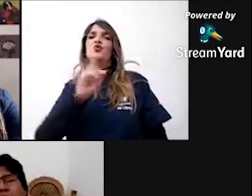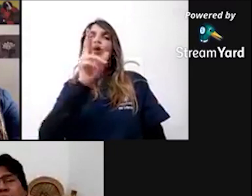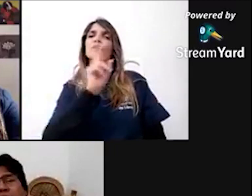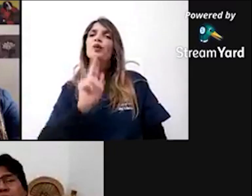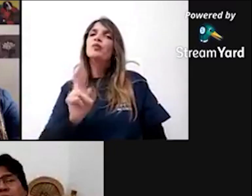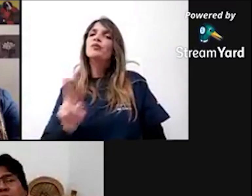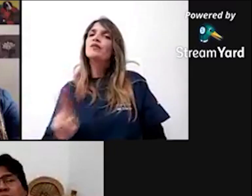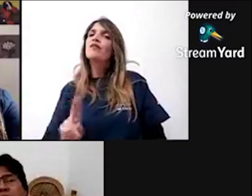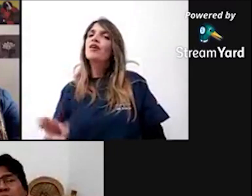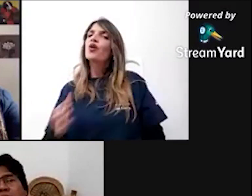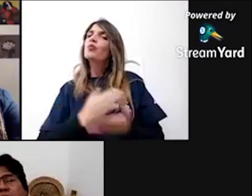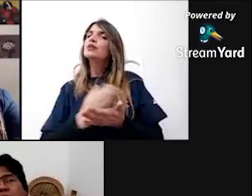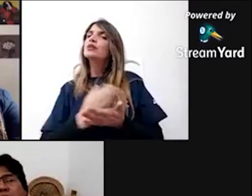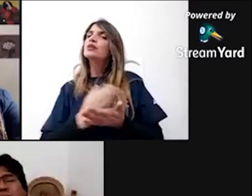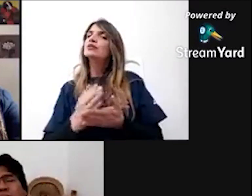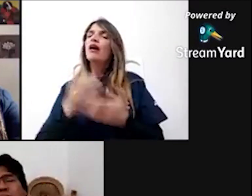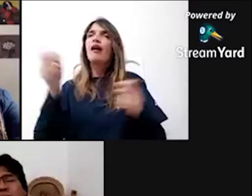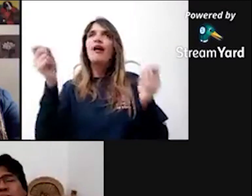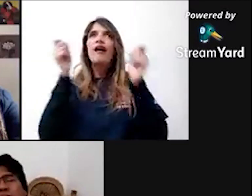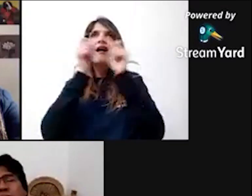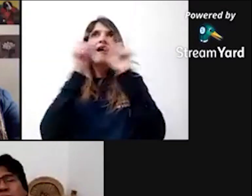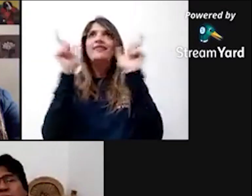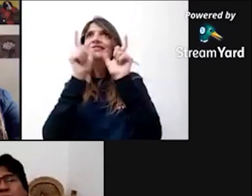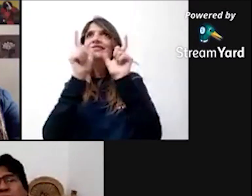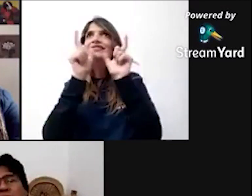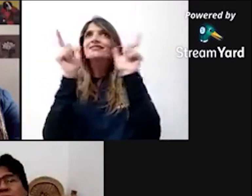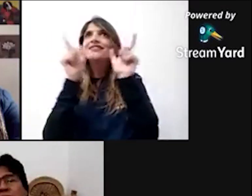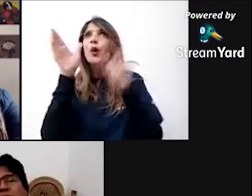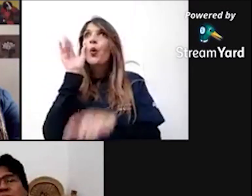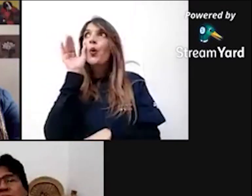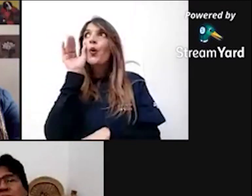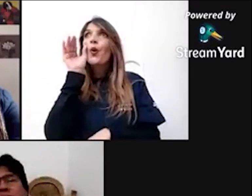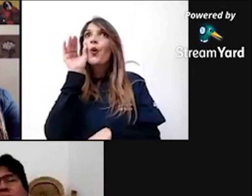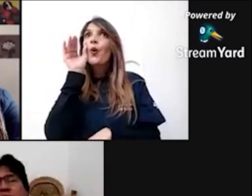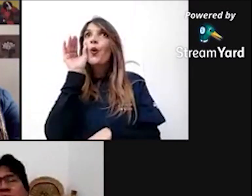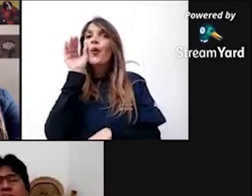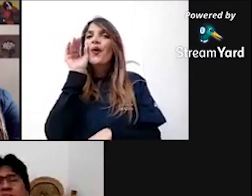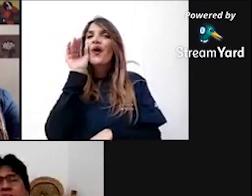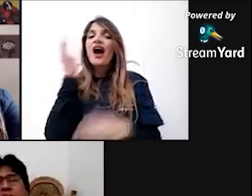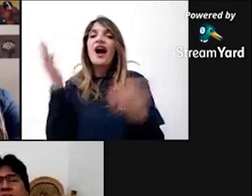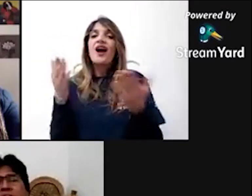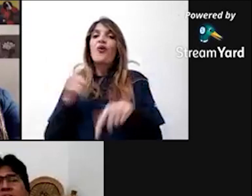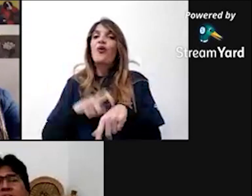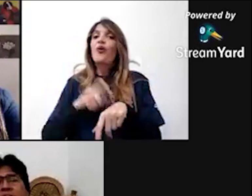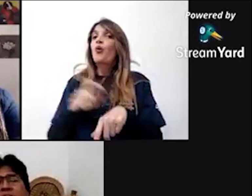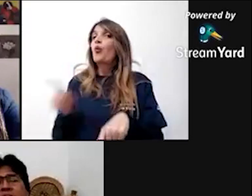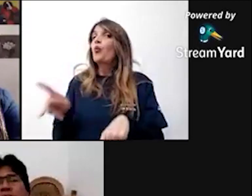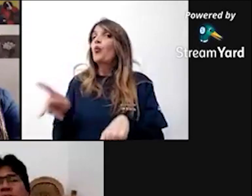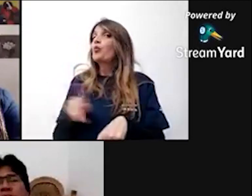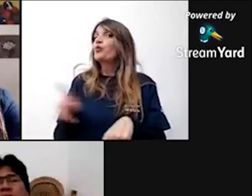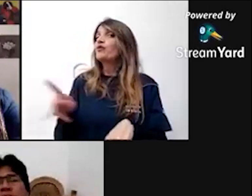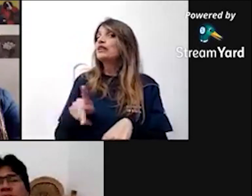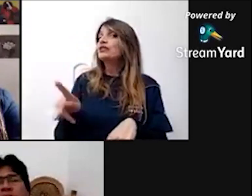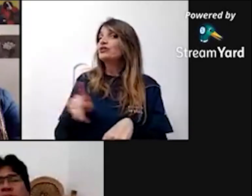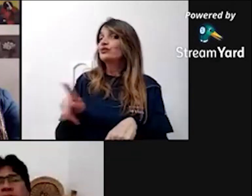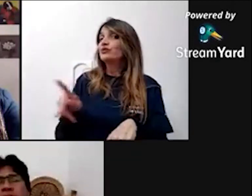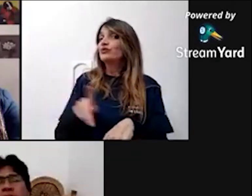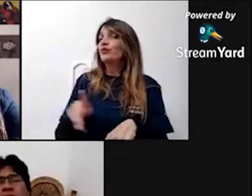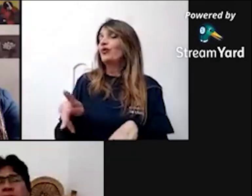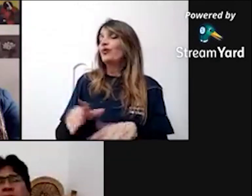vai começando a despertar nele uma curiosidade. E é a hora, então, que o professor, professora, né, o